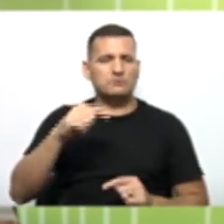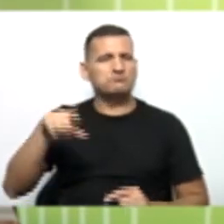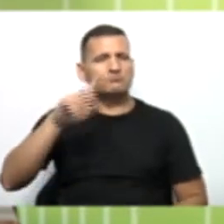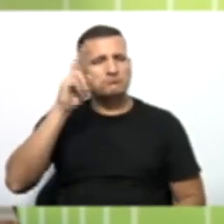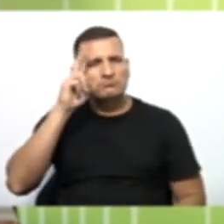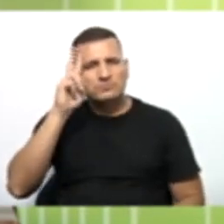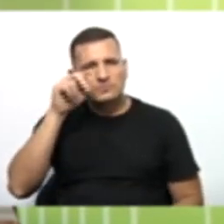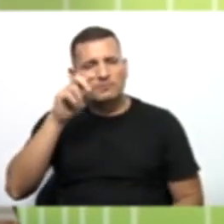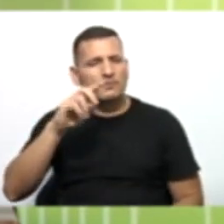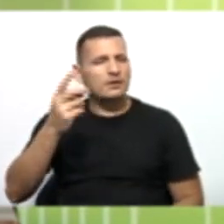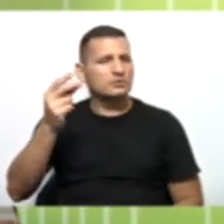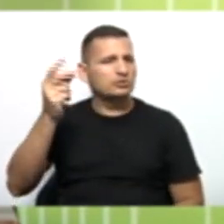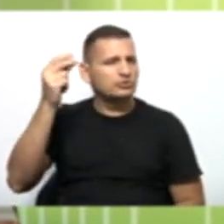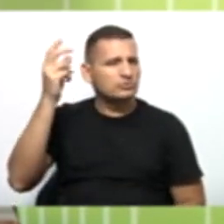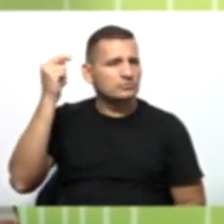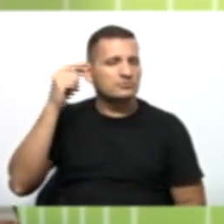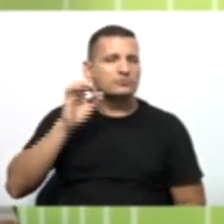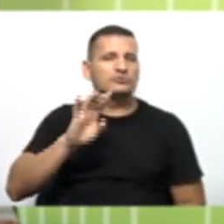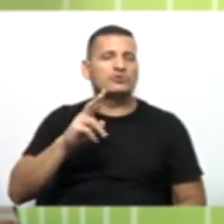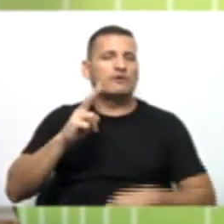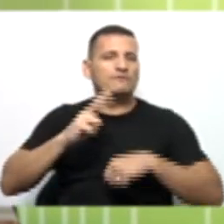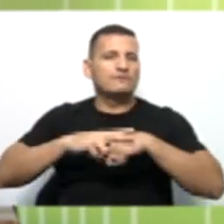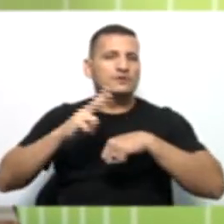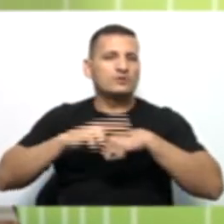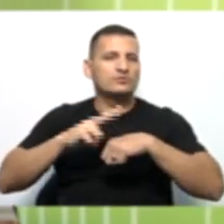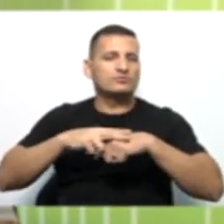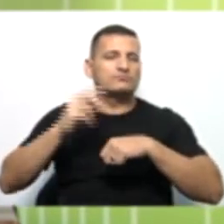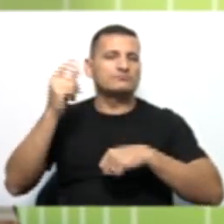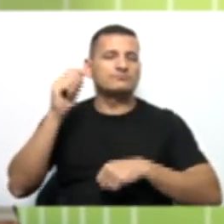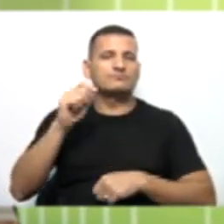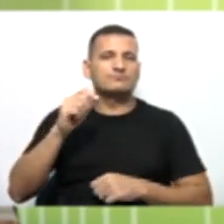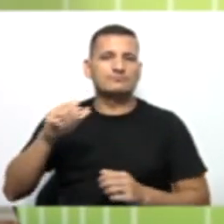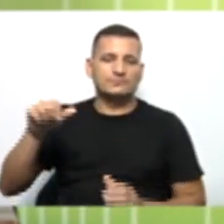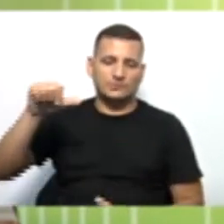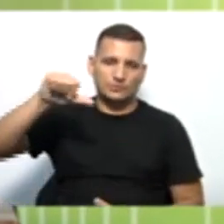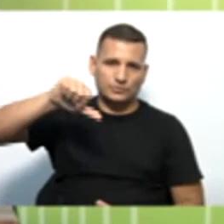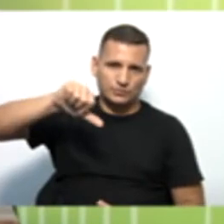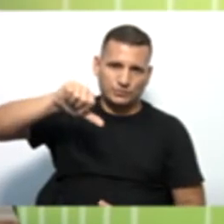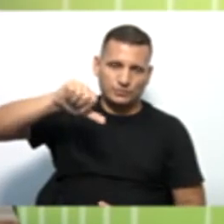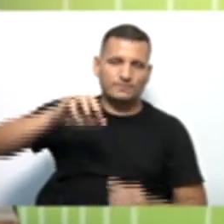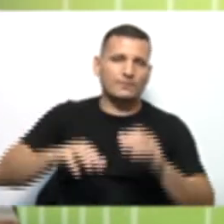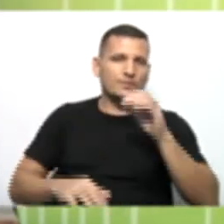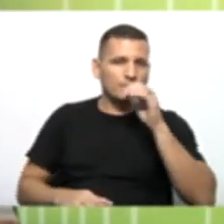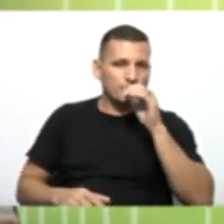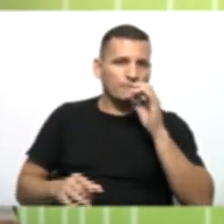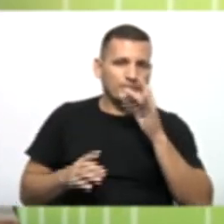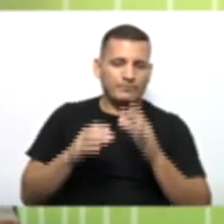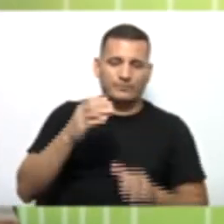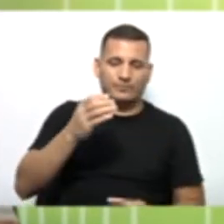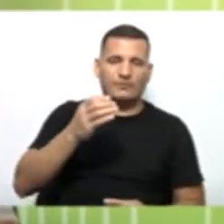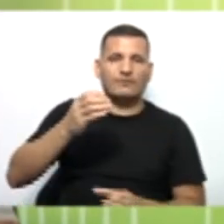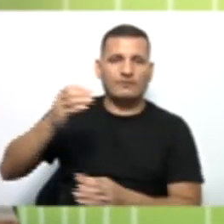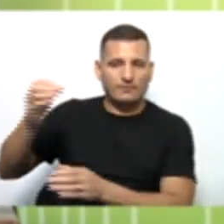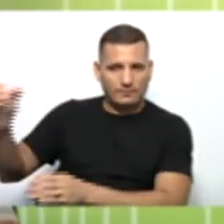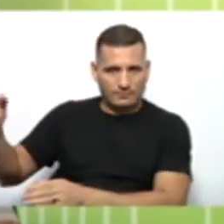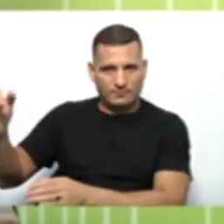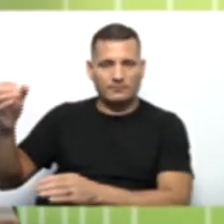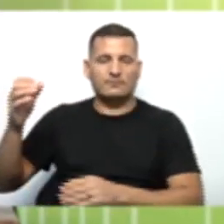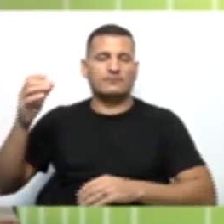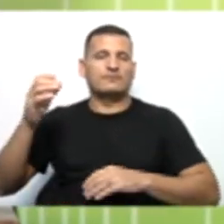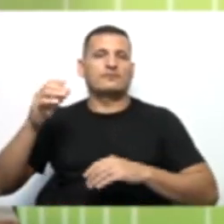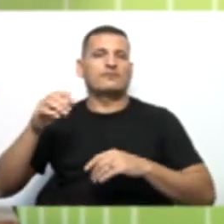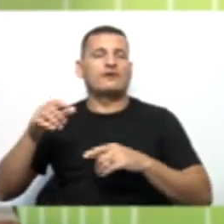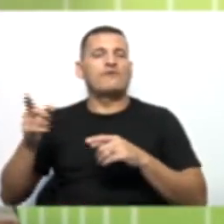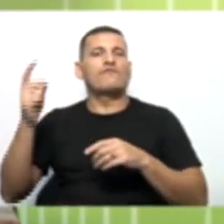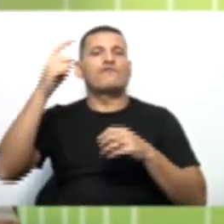antigamente existia apenas garrafa de vidro. Você tomava o líquido, levava a embalagem de volta para o comércio e o